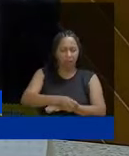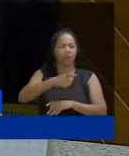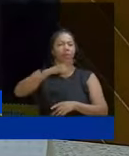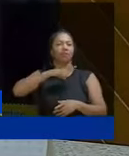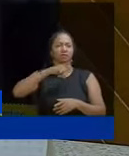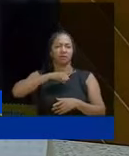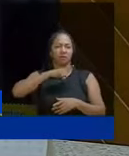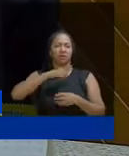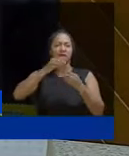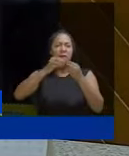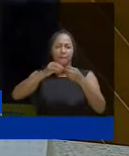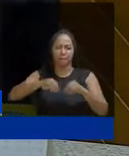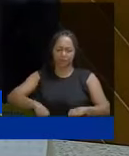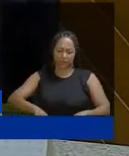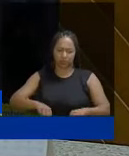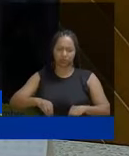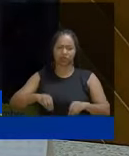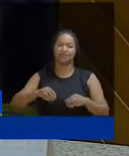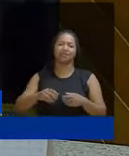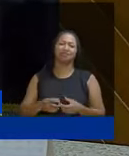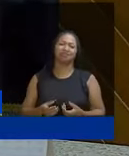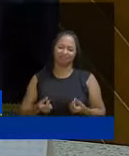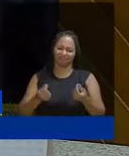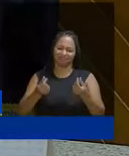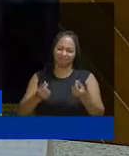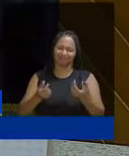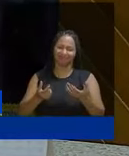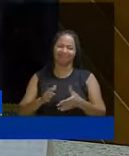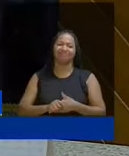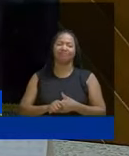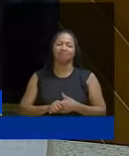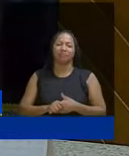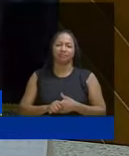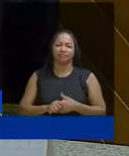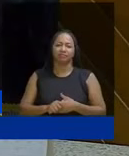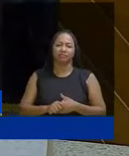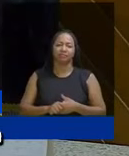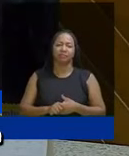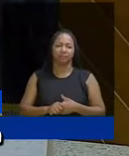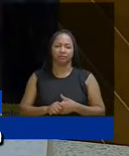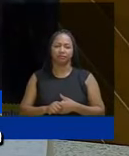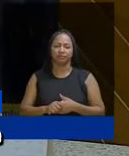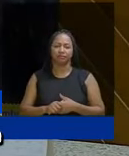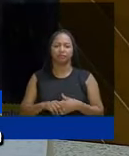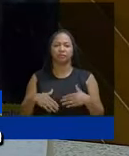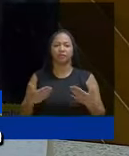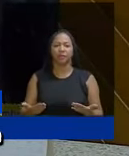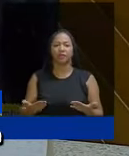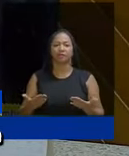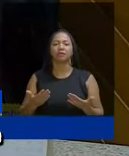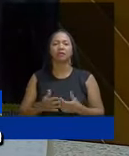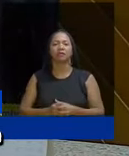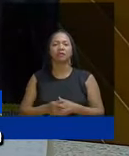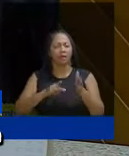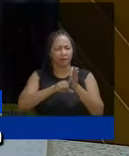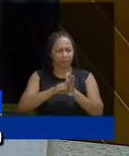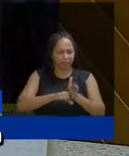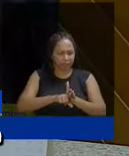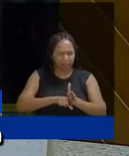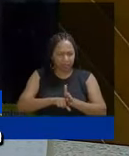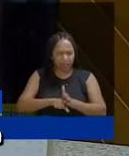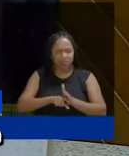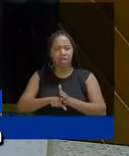causaria prejuízo ao erário. isso não precisa se